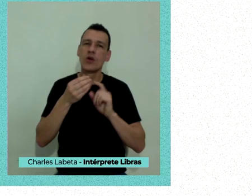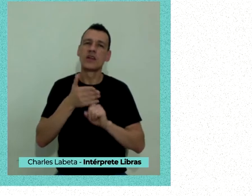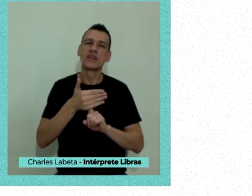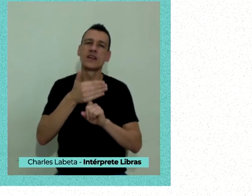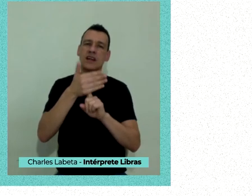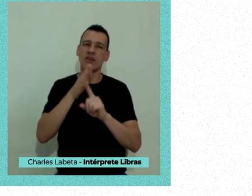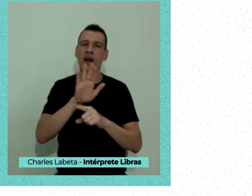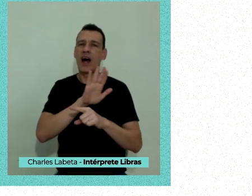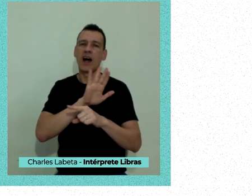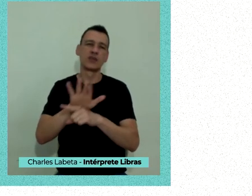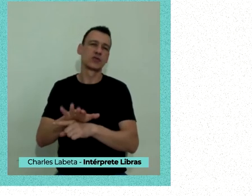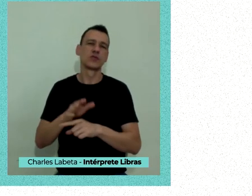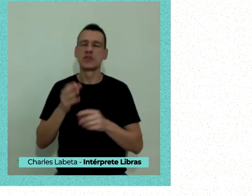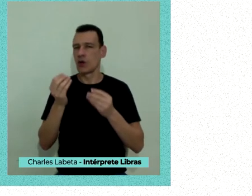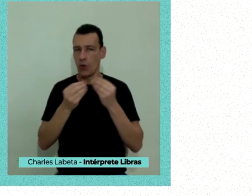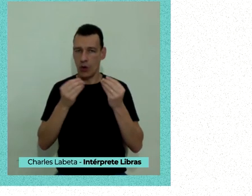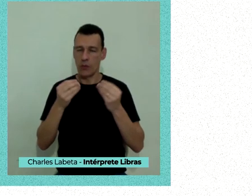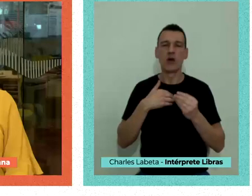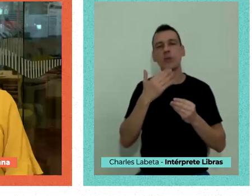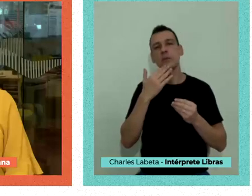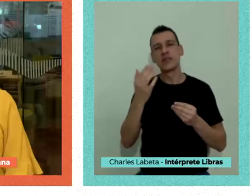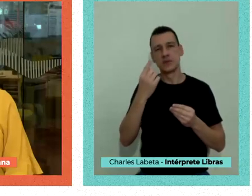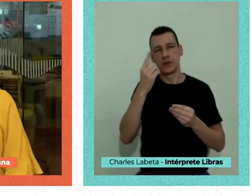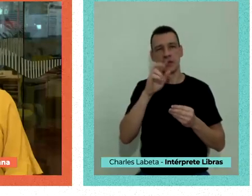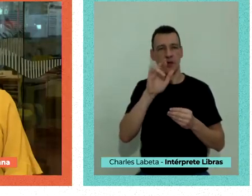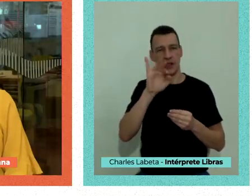Rita, queria que você começasse agora.